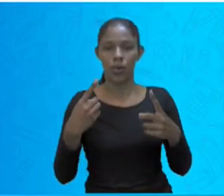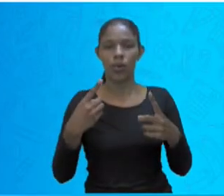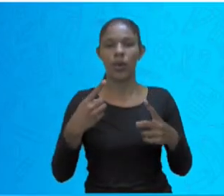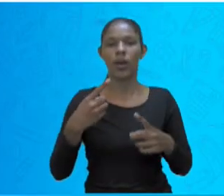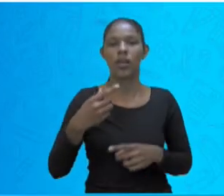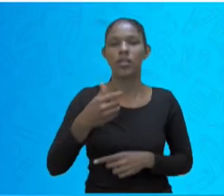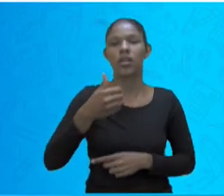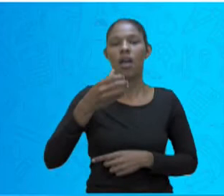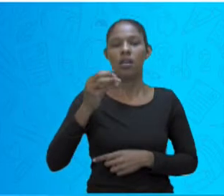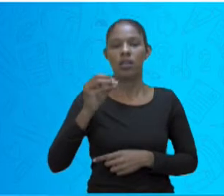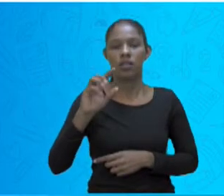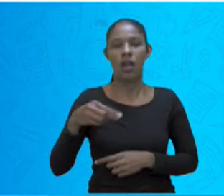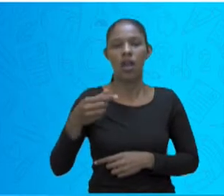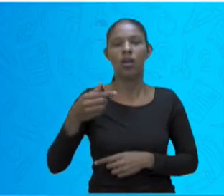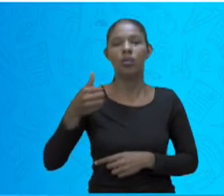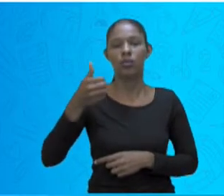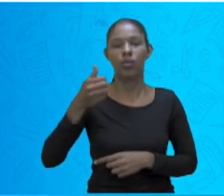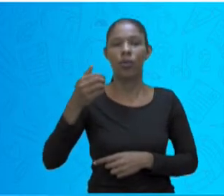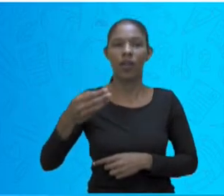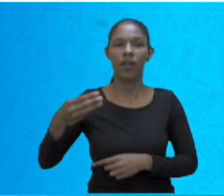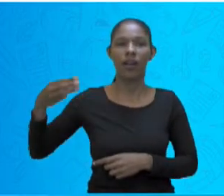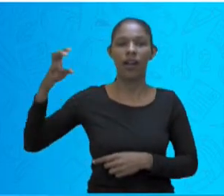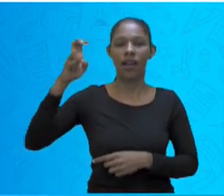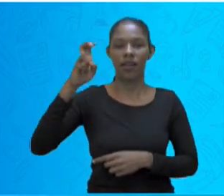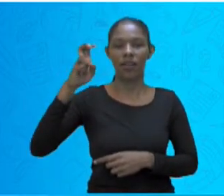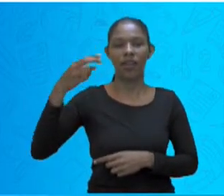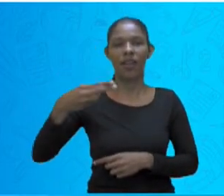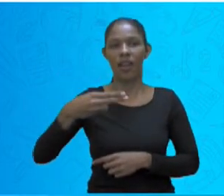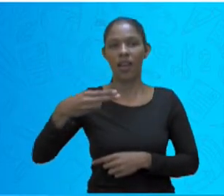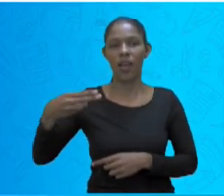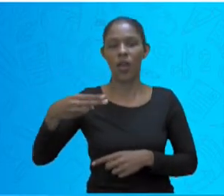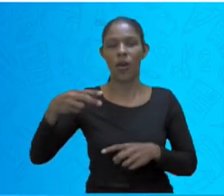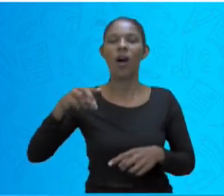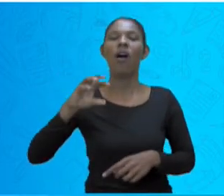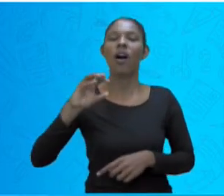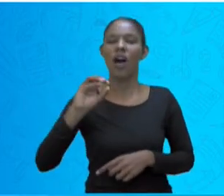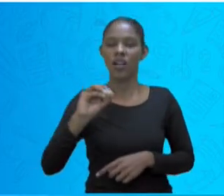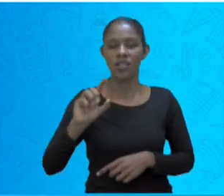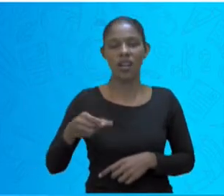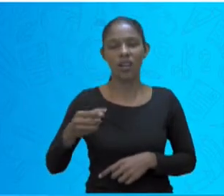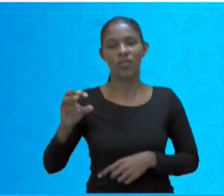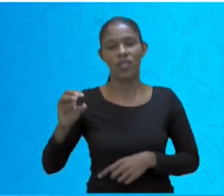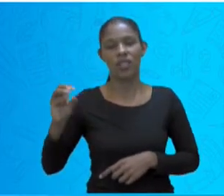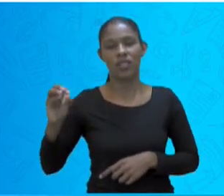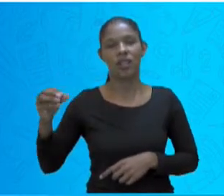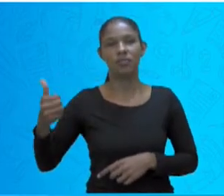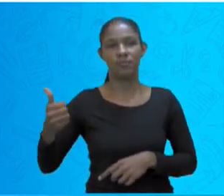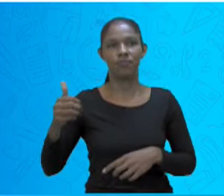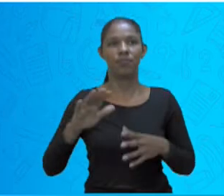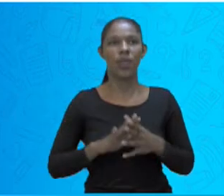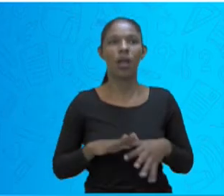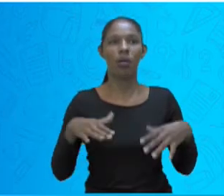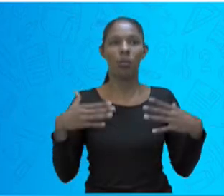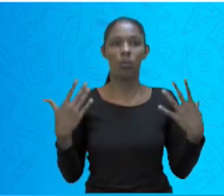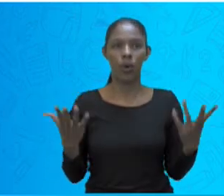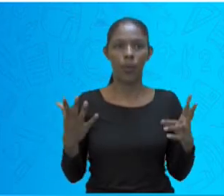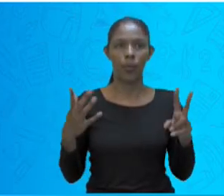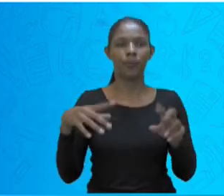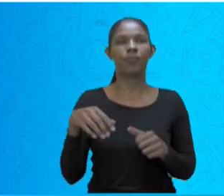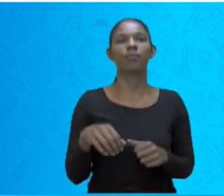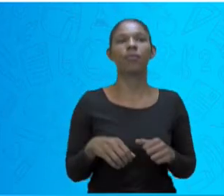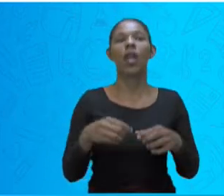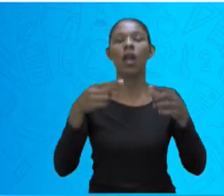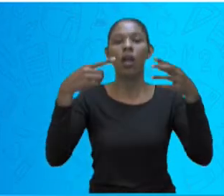Propriedades de radicais. Primeira propriedade. Para todo número A real não negativo e